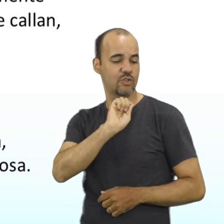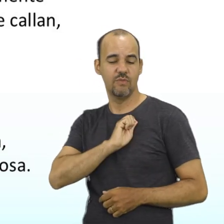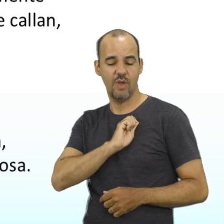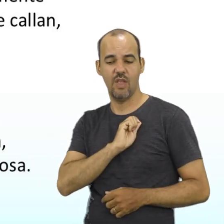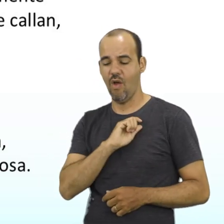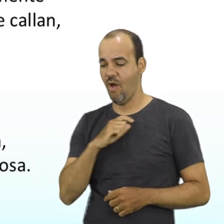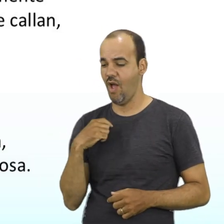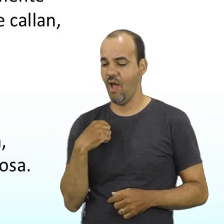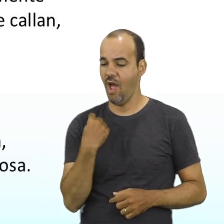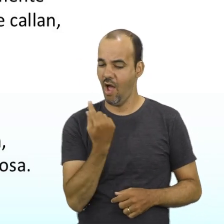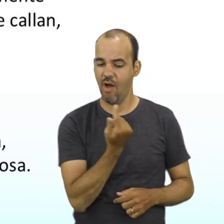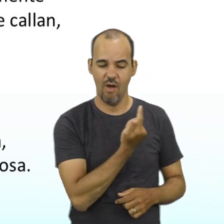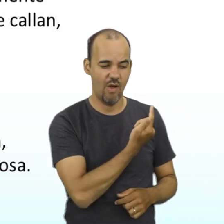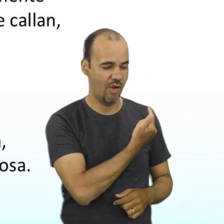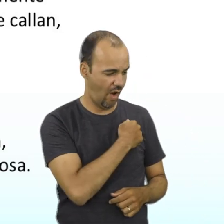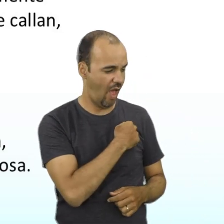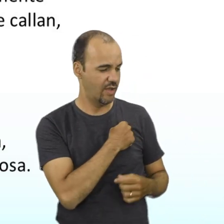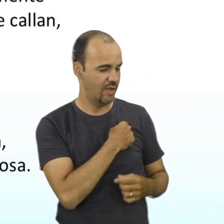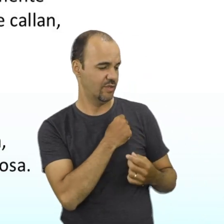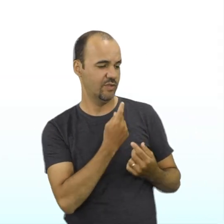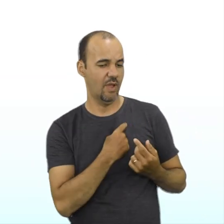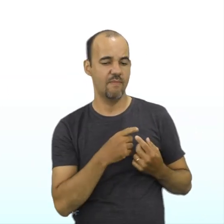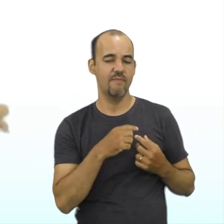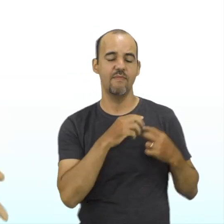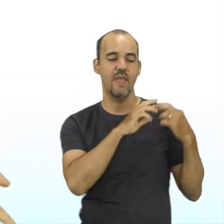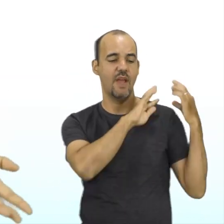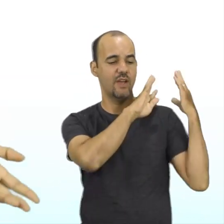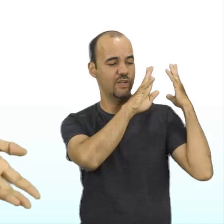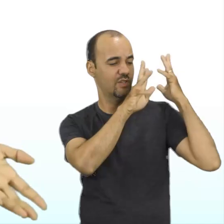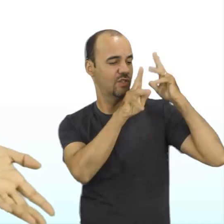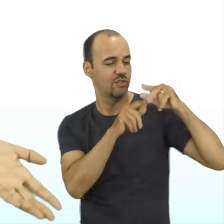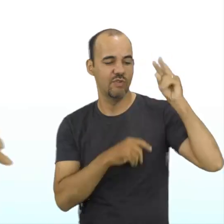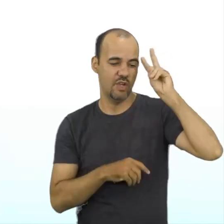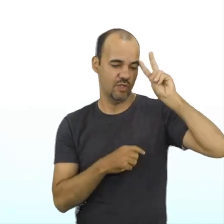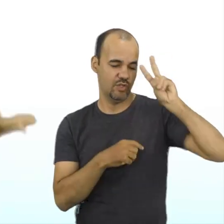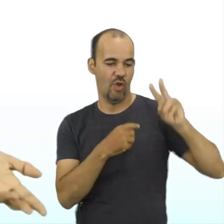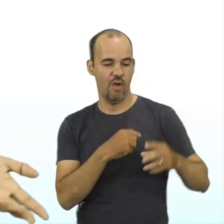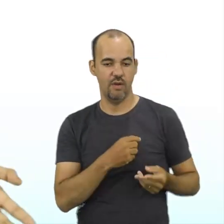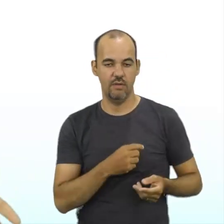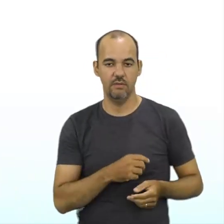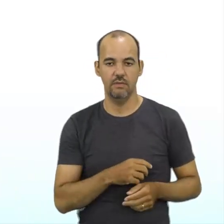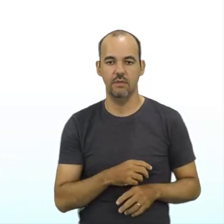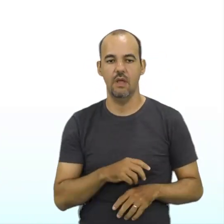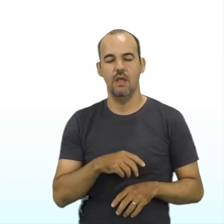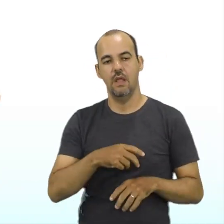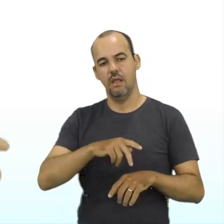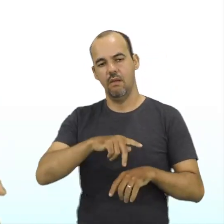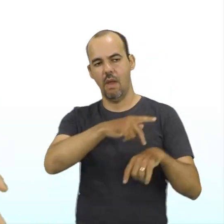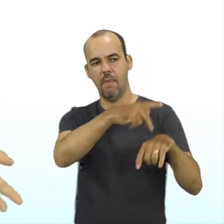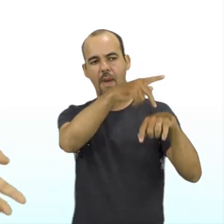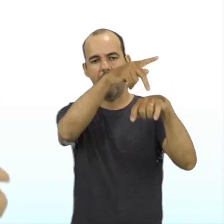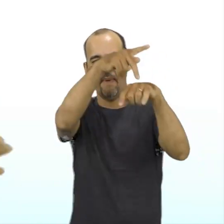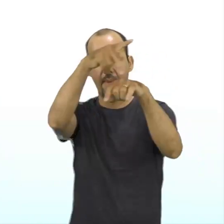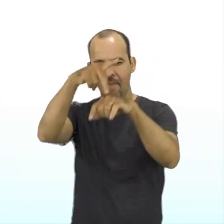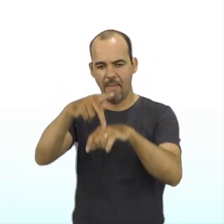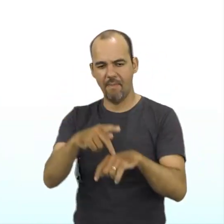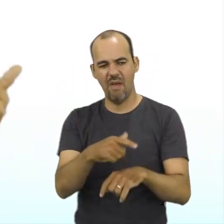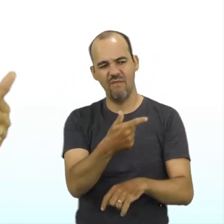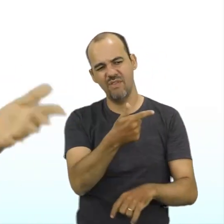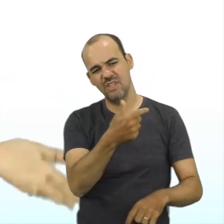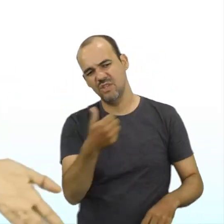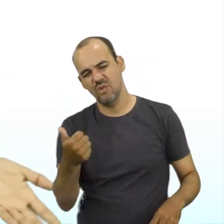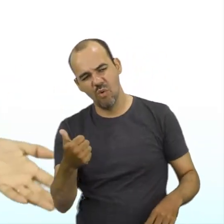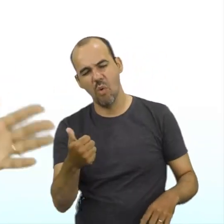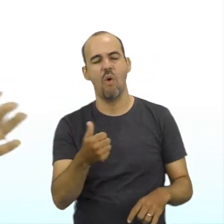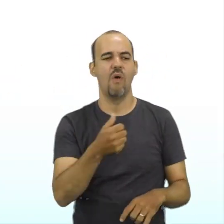dizer, nosso sotaque, né, em minha história. Nós temos mais de 20 países hispanohablantes, em cada país hispanohablante vai